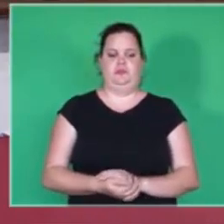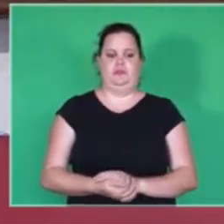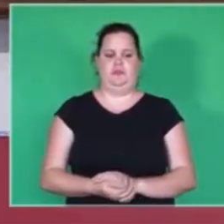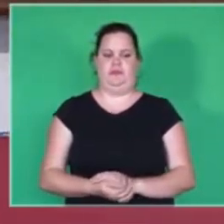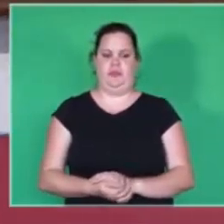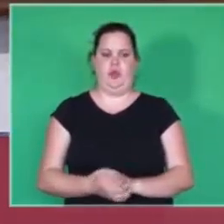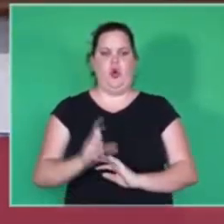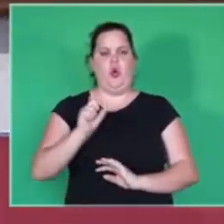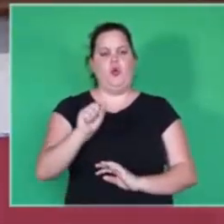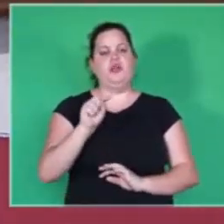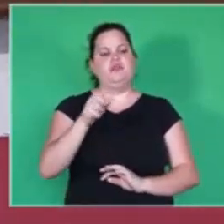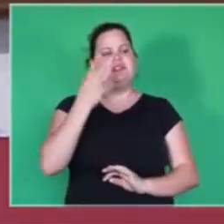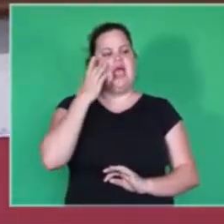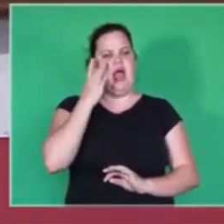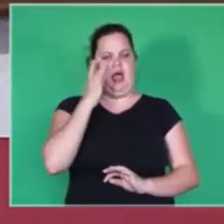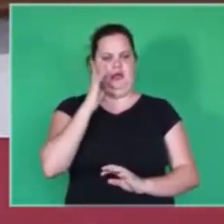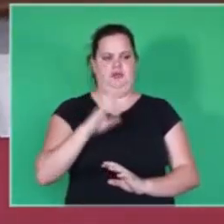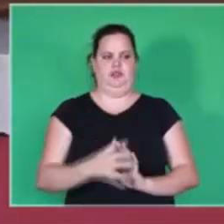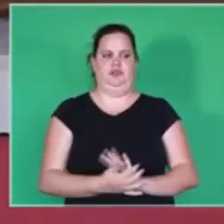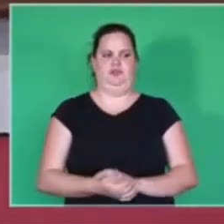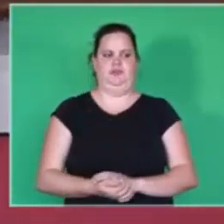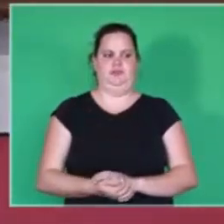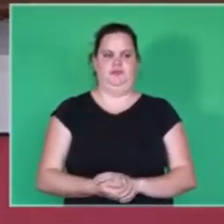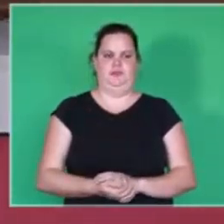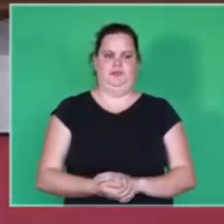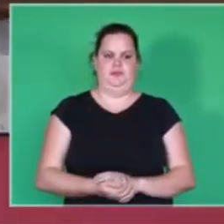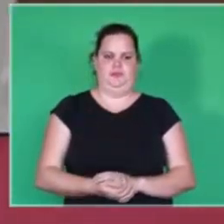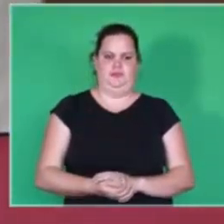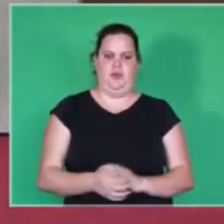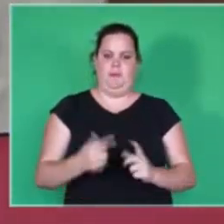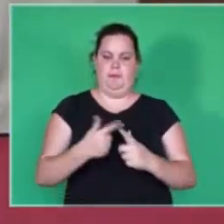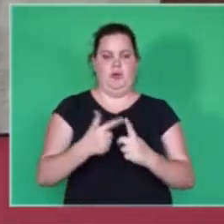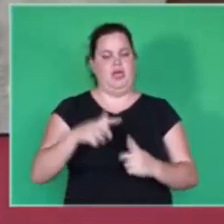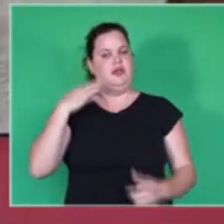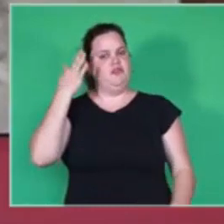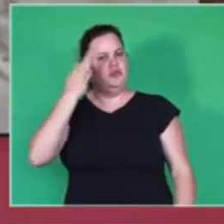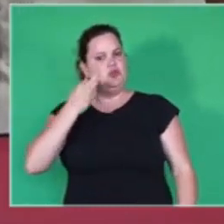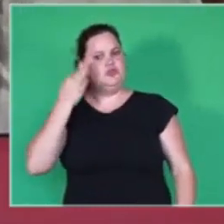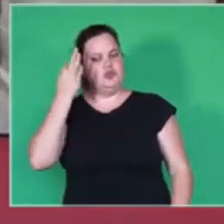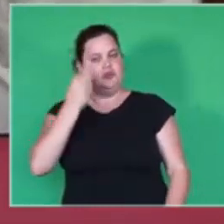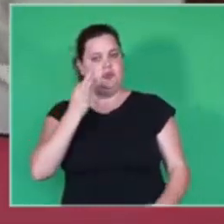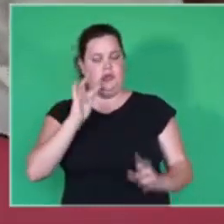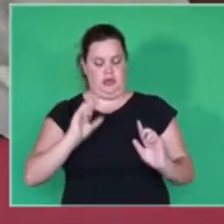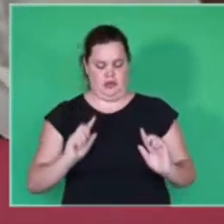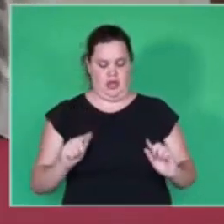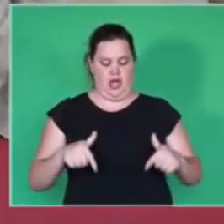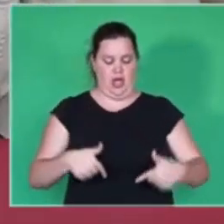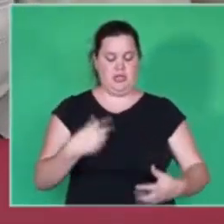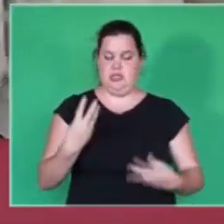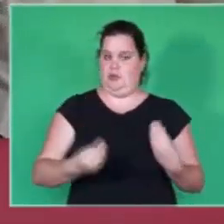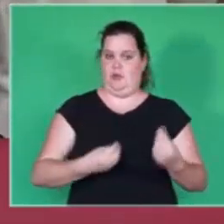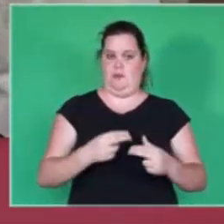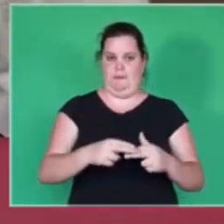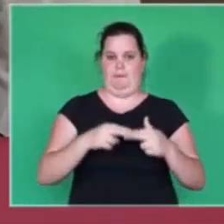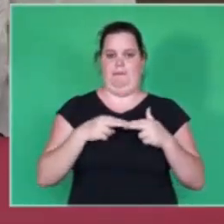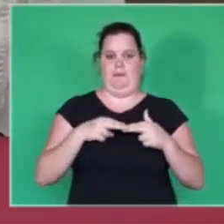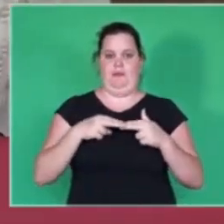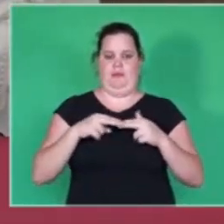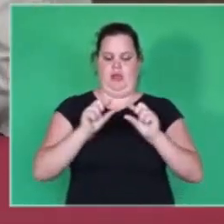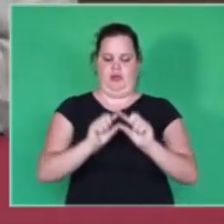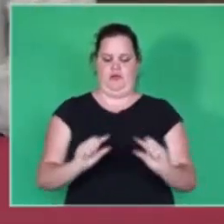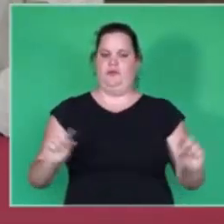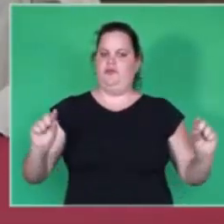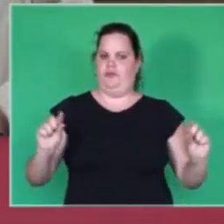disso? A filosofia, ela se manifesta através de uma expressão, os irmãos vão ver,